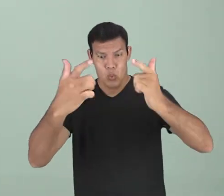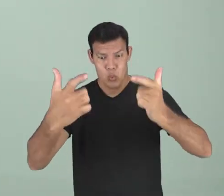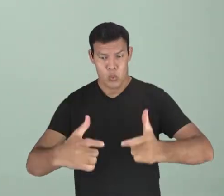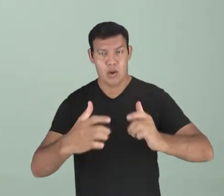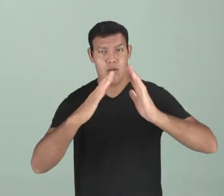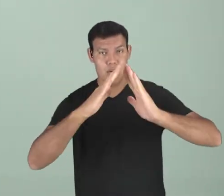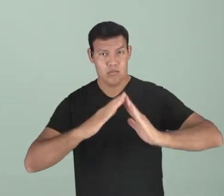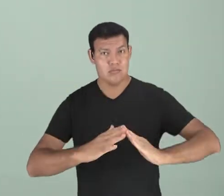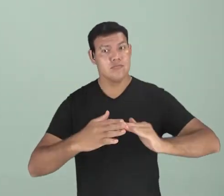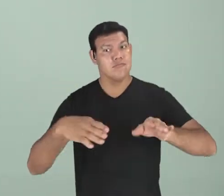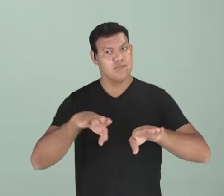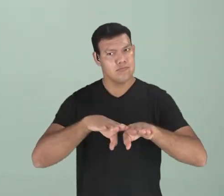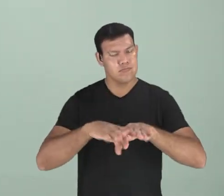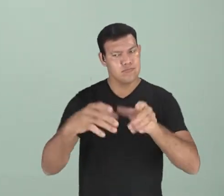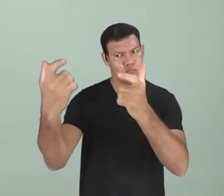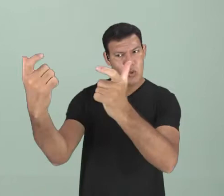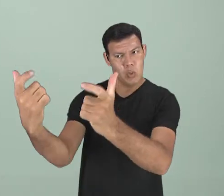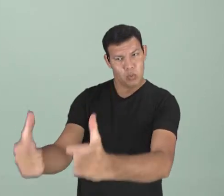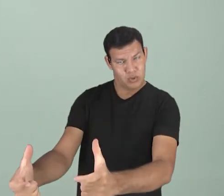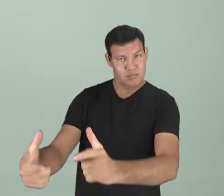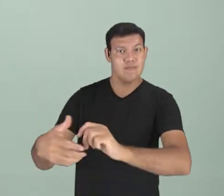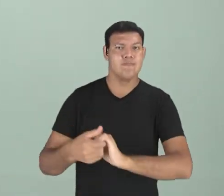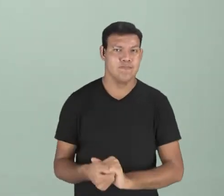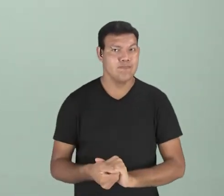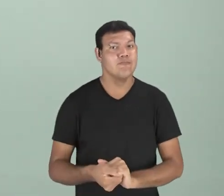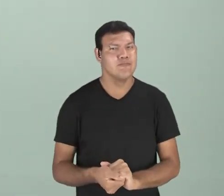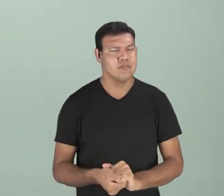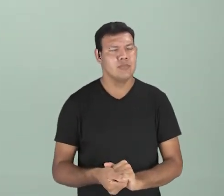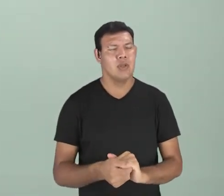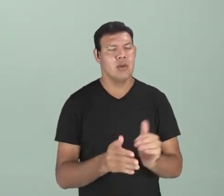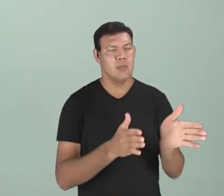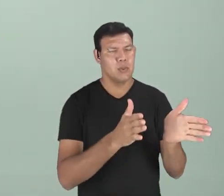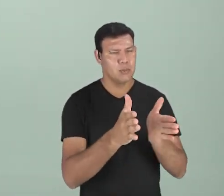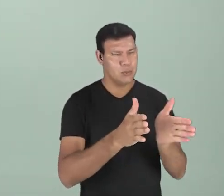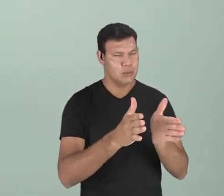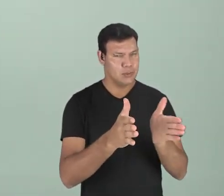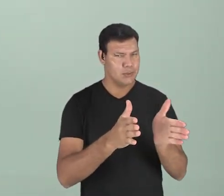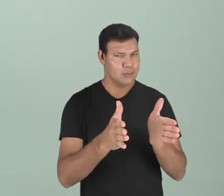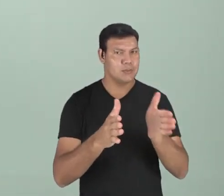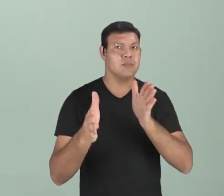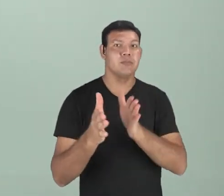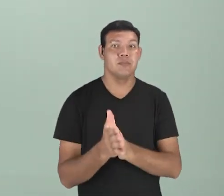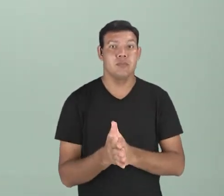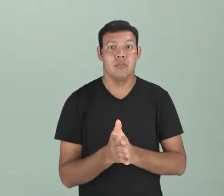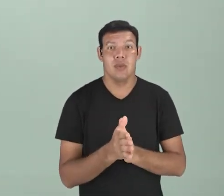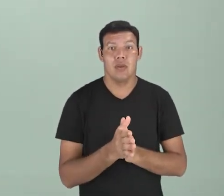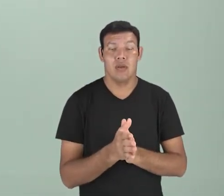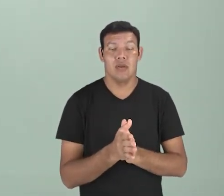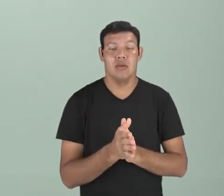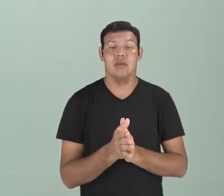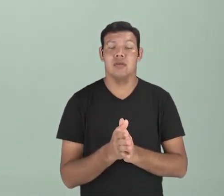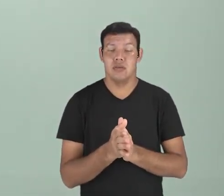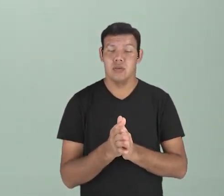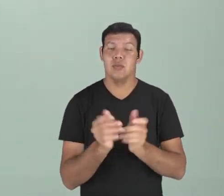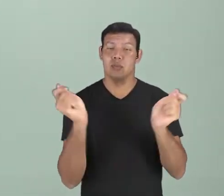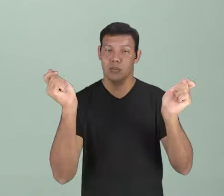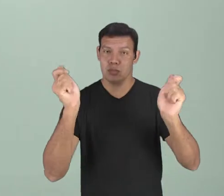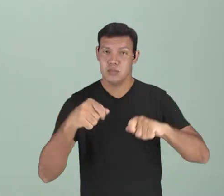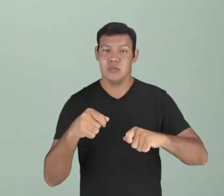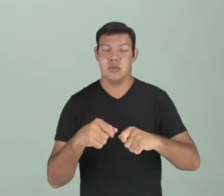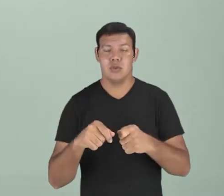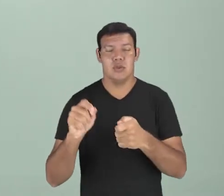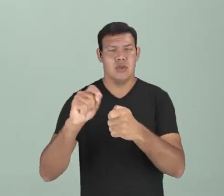da nossa localidade. Então a gente vai entender quais são os processos para que sejam construídos